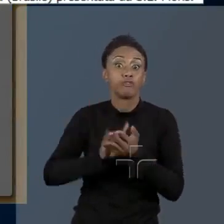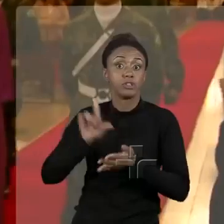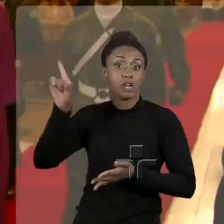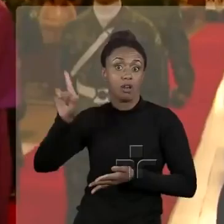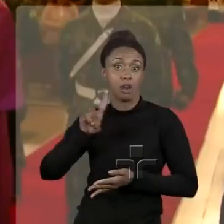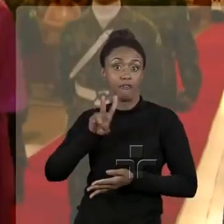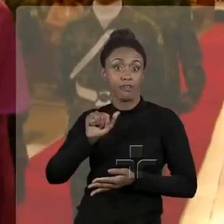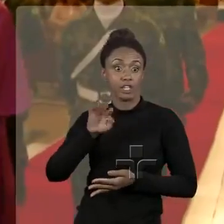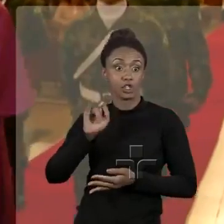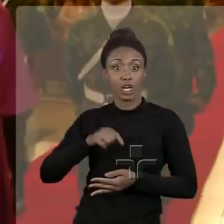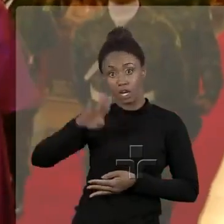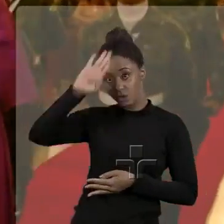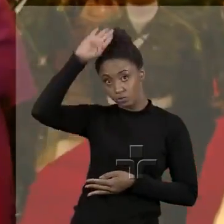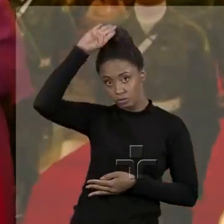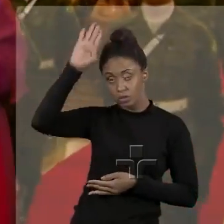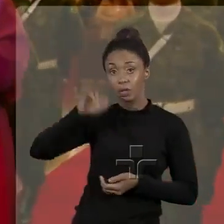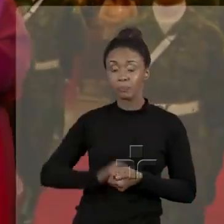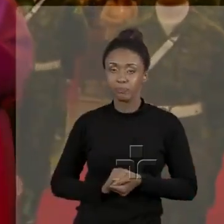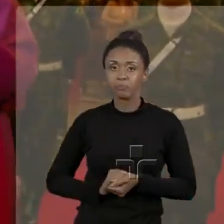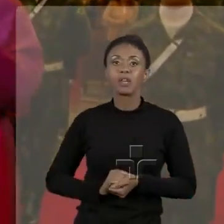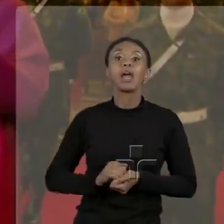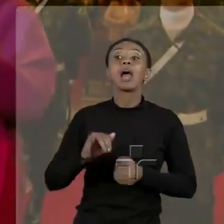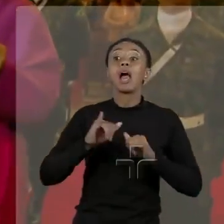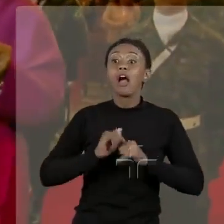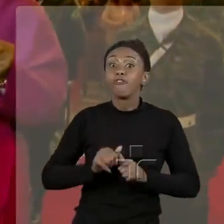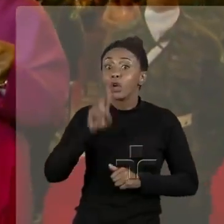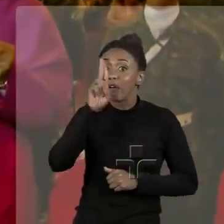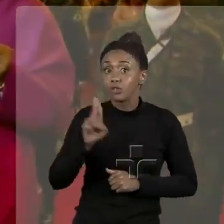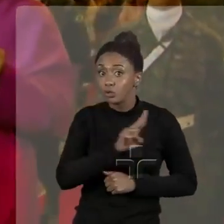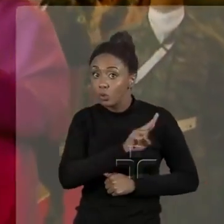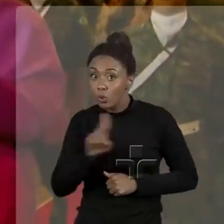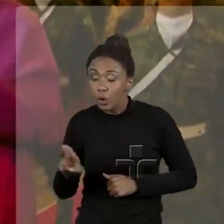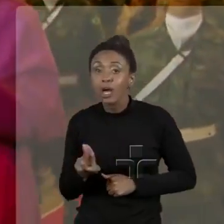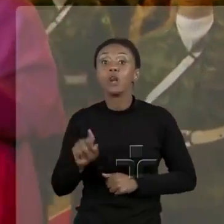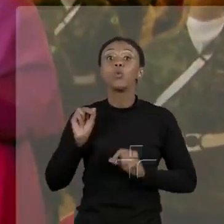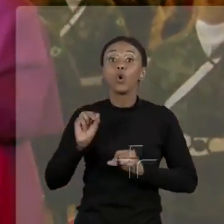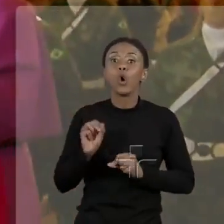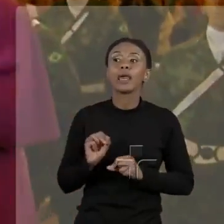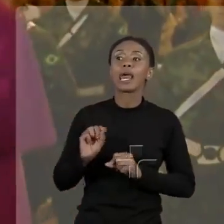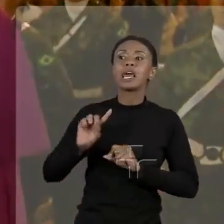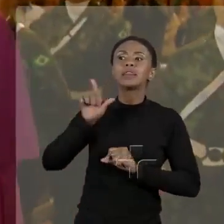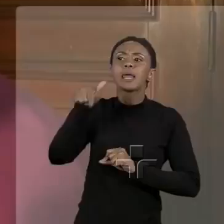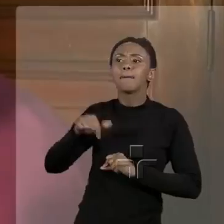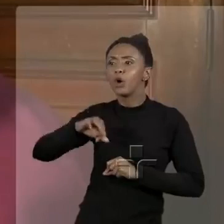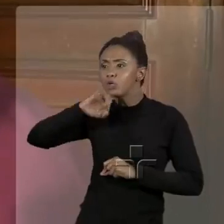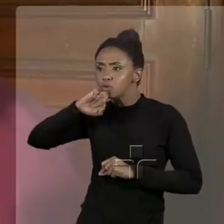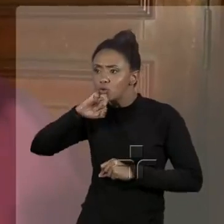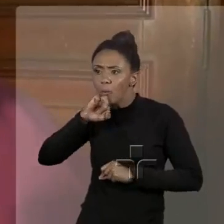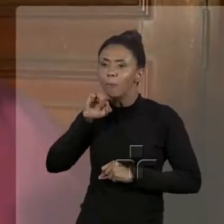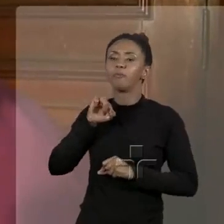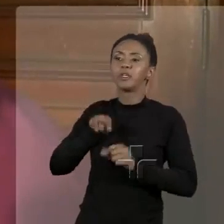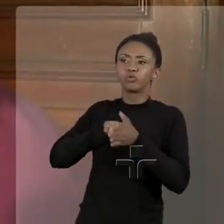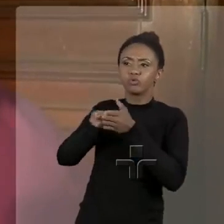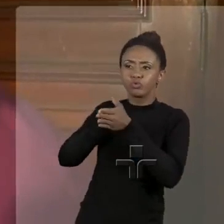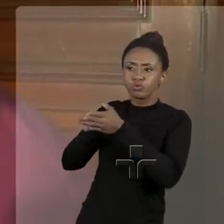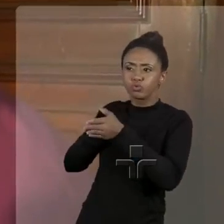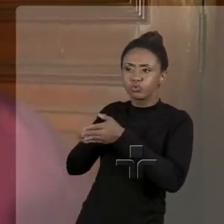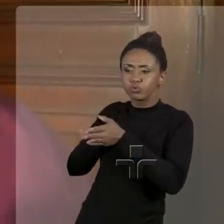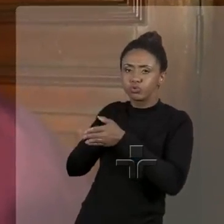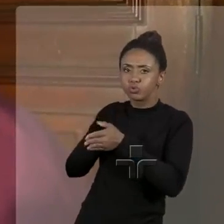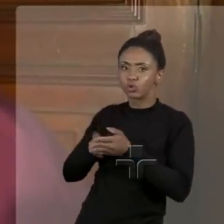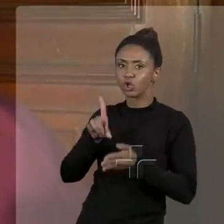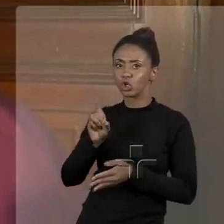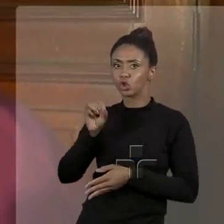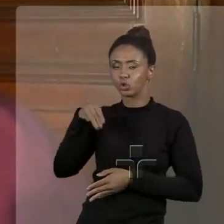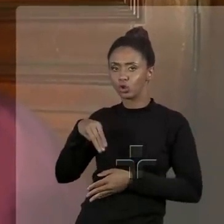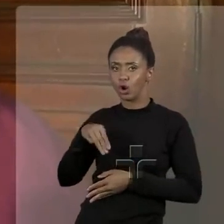Vaticano. A igreja só vai informar o destino do bispo depois da conclusão das investigações. Dom Wilson Dias de